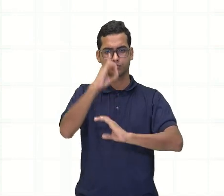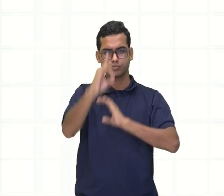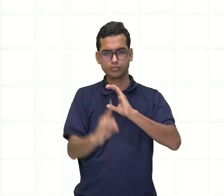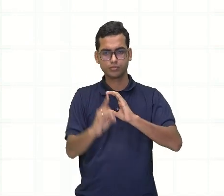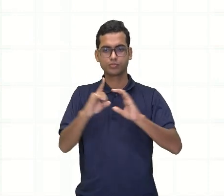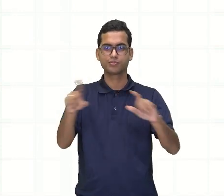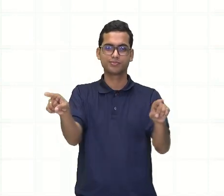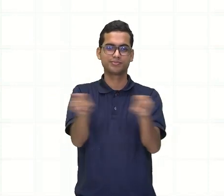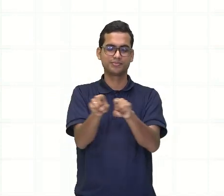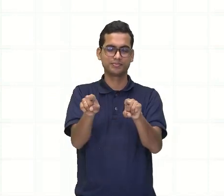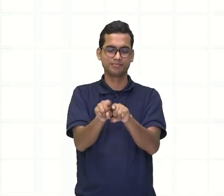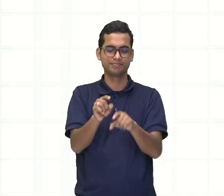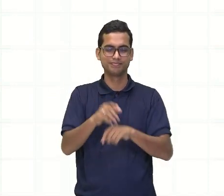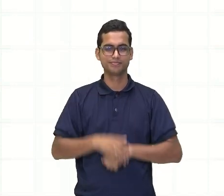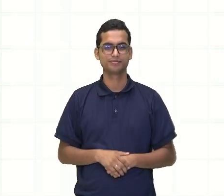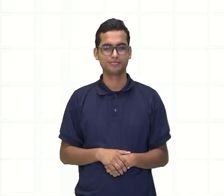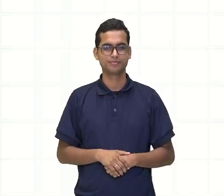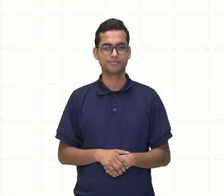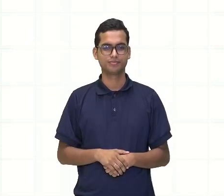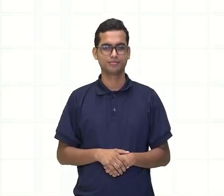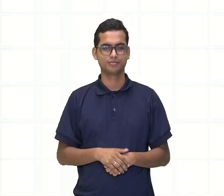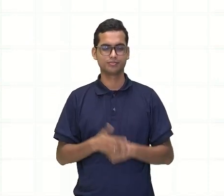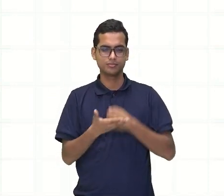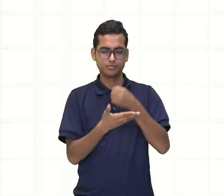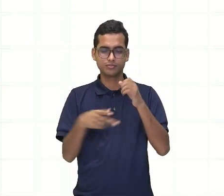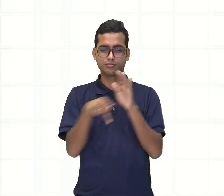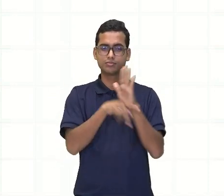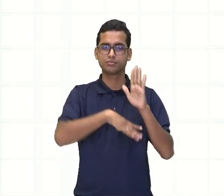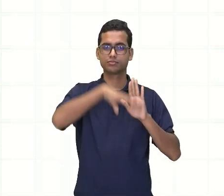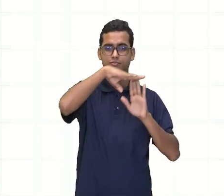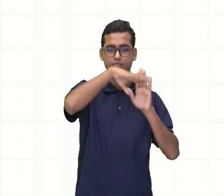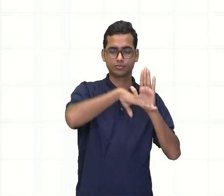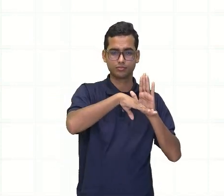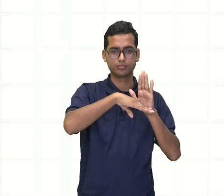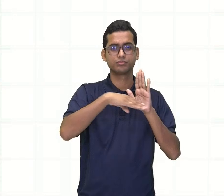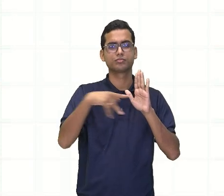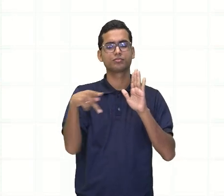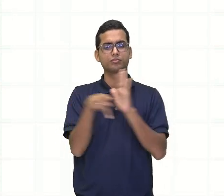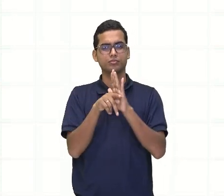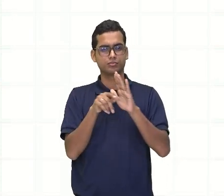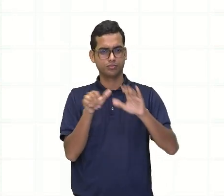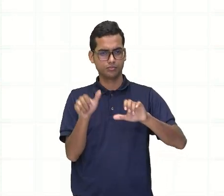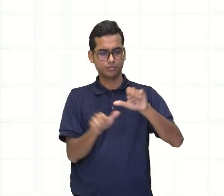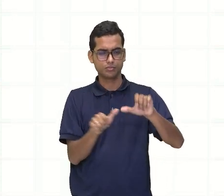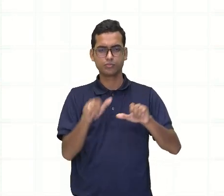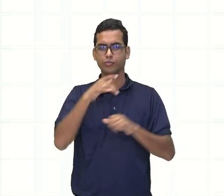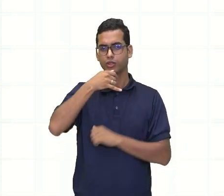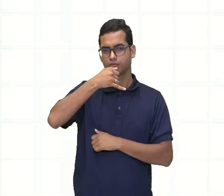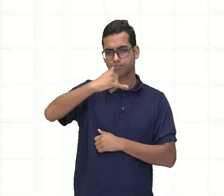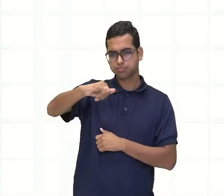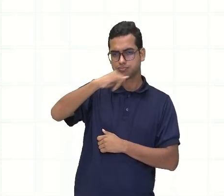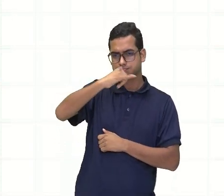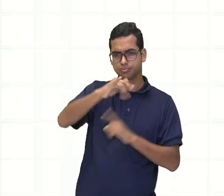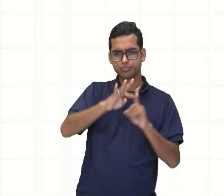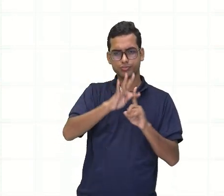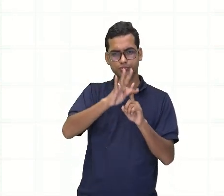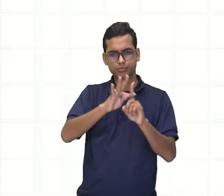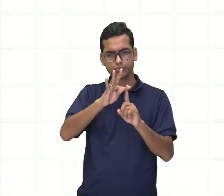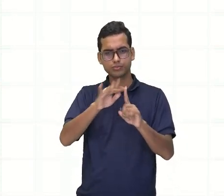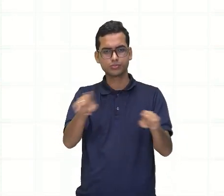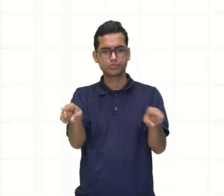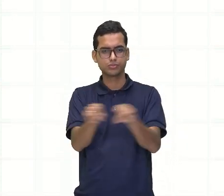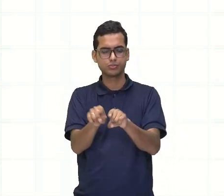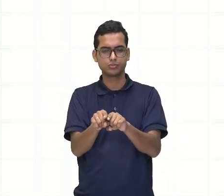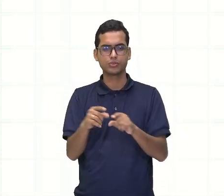nos princípios de conversão em energia térmica, certo? Observem aqui o